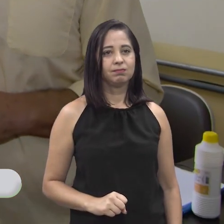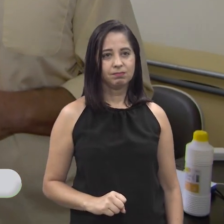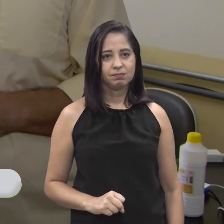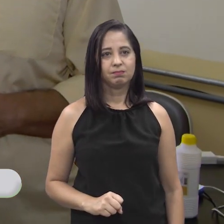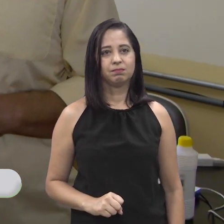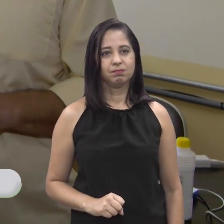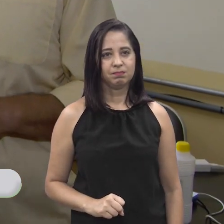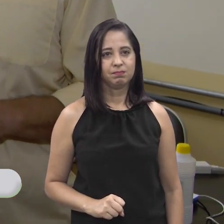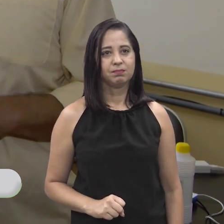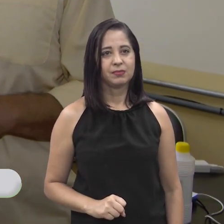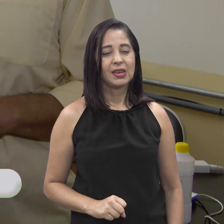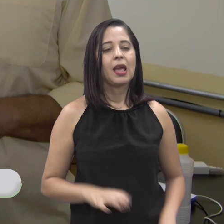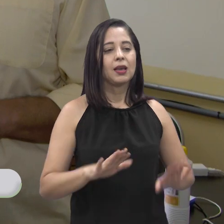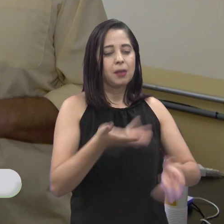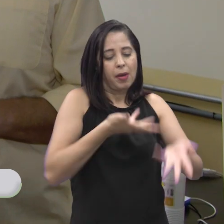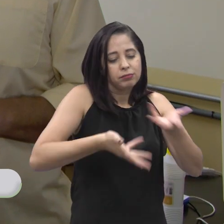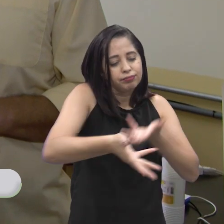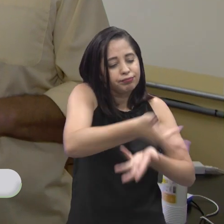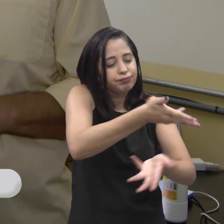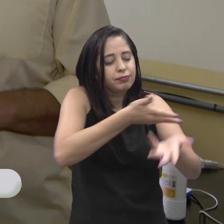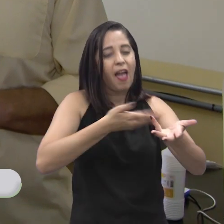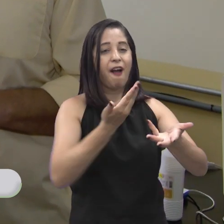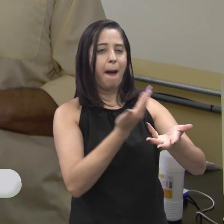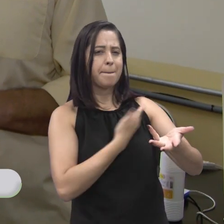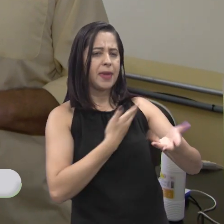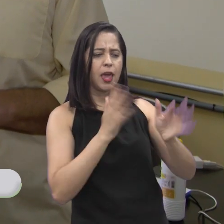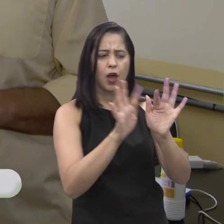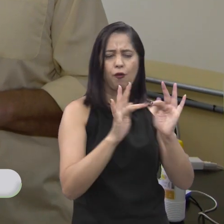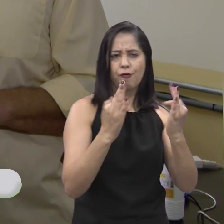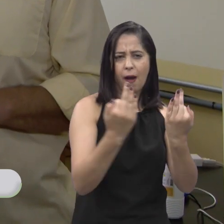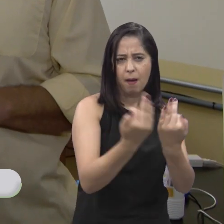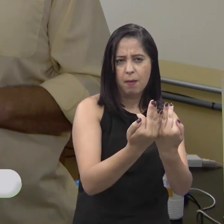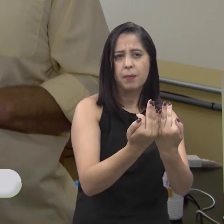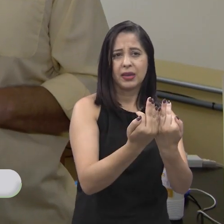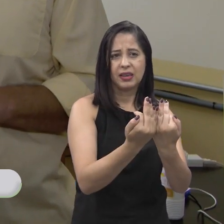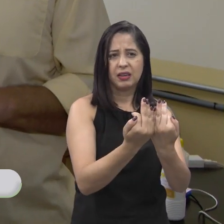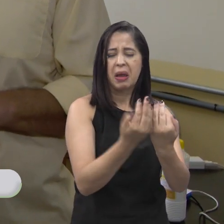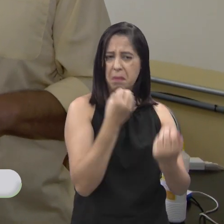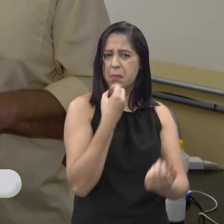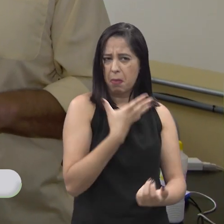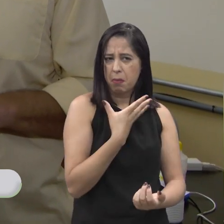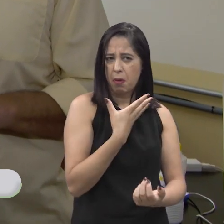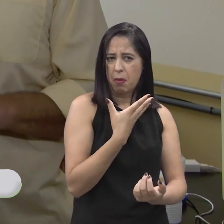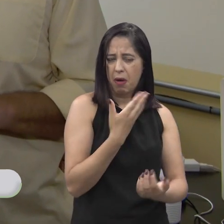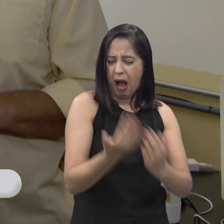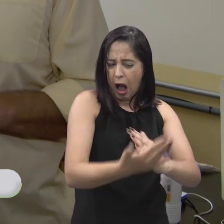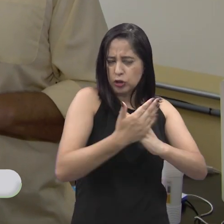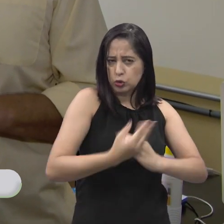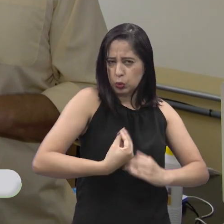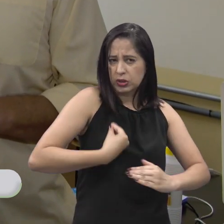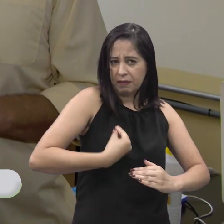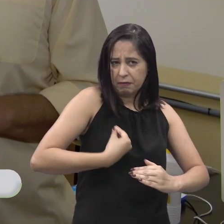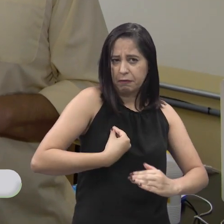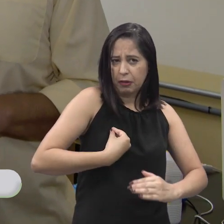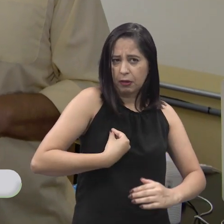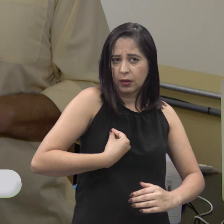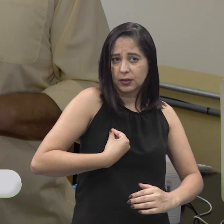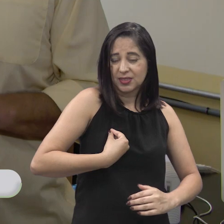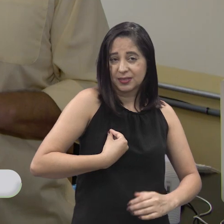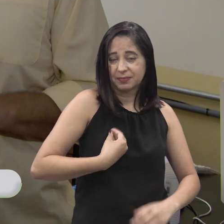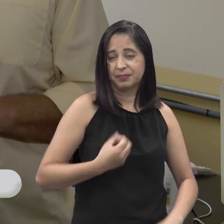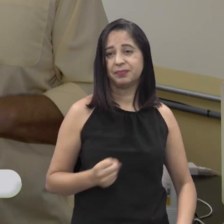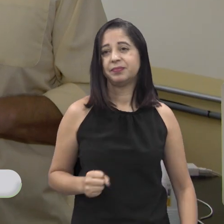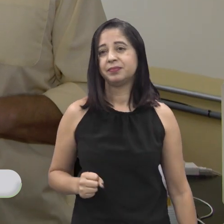das relações interpessoais, amigos, familiares, e qual é o problema causado pela falta